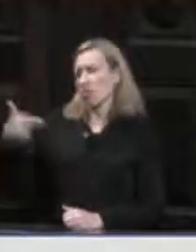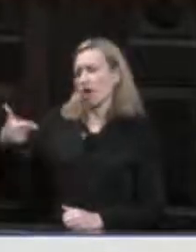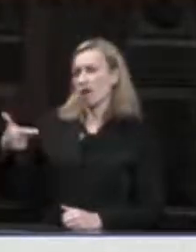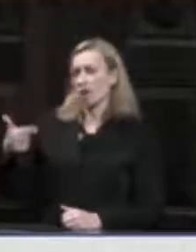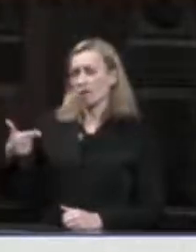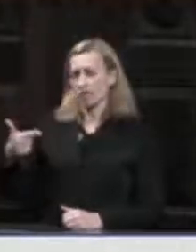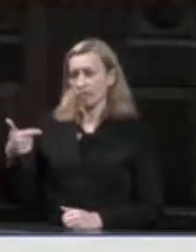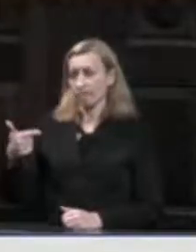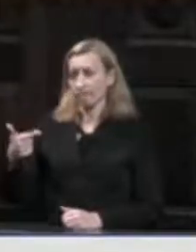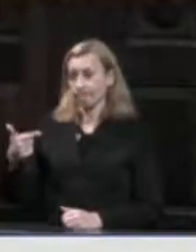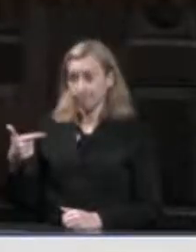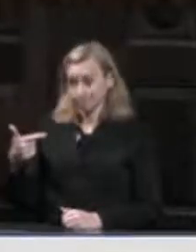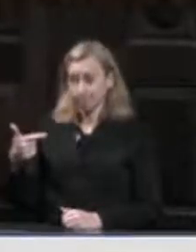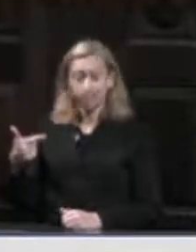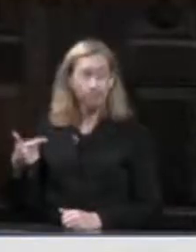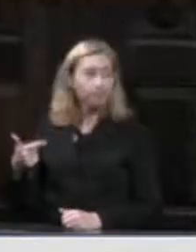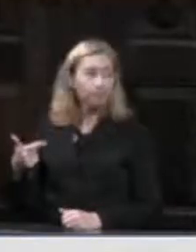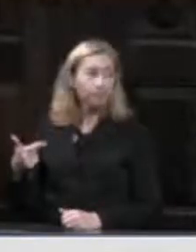não vai ser